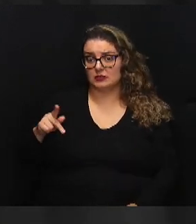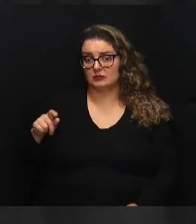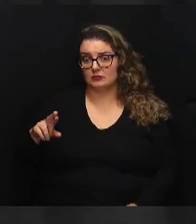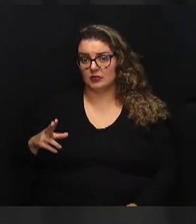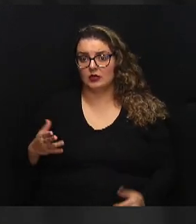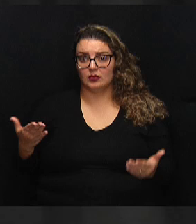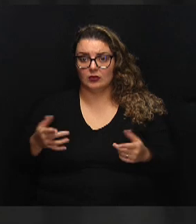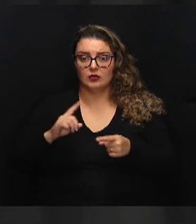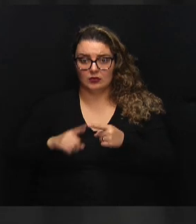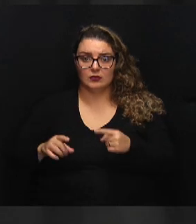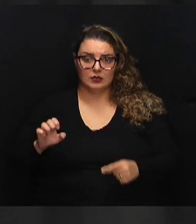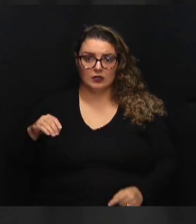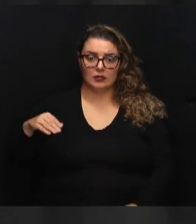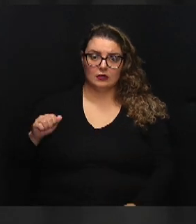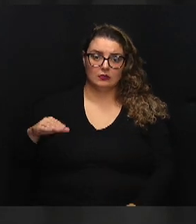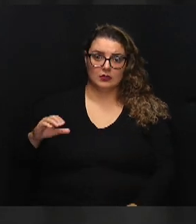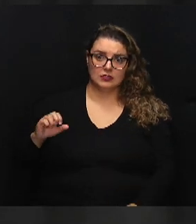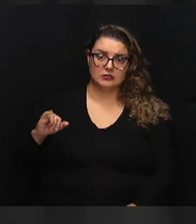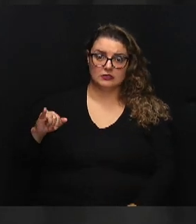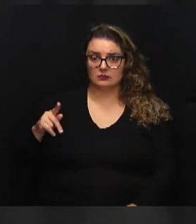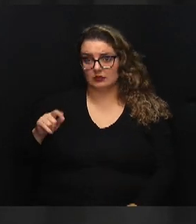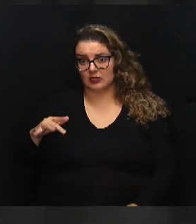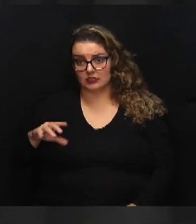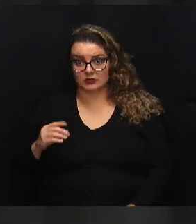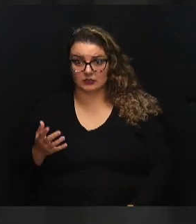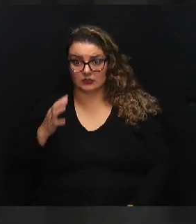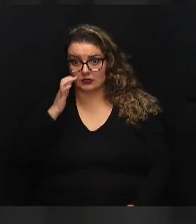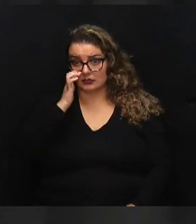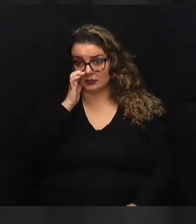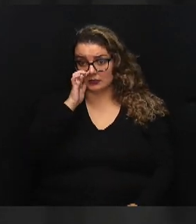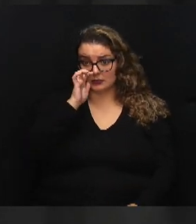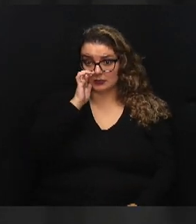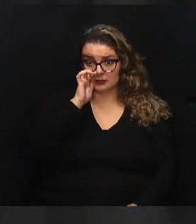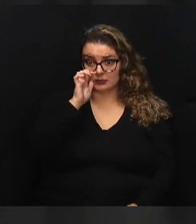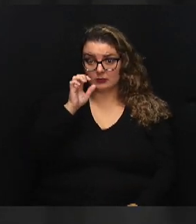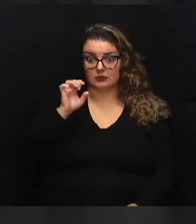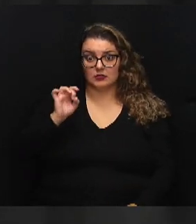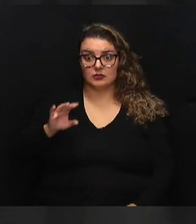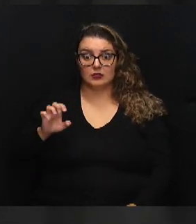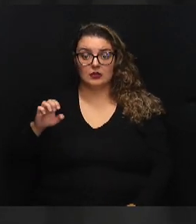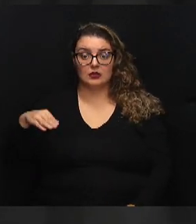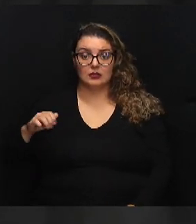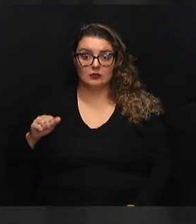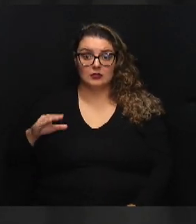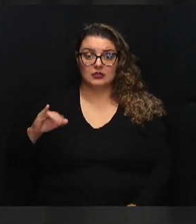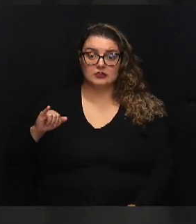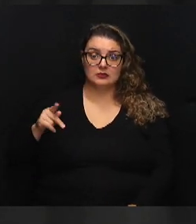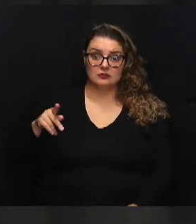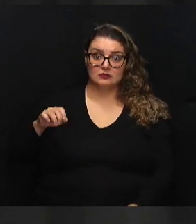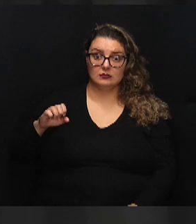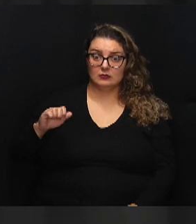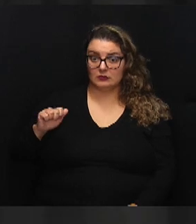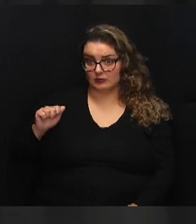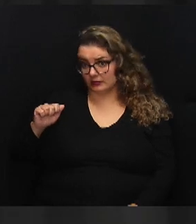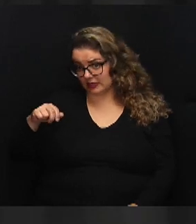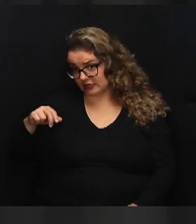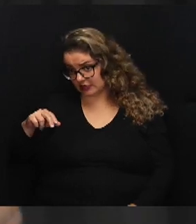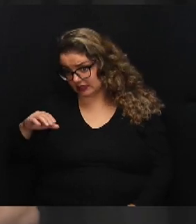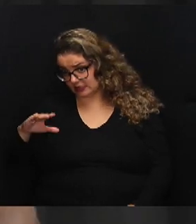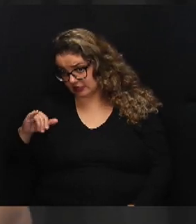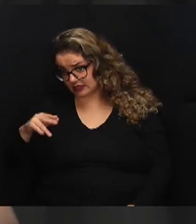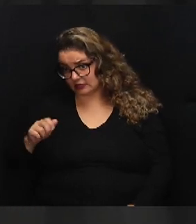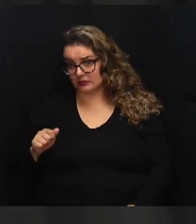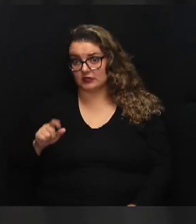proibida a emancipação, todo mundo sabe. Mas você só se emancipa, se torna um município, se você for